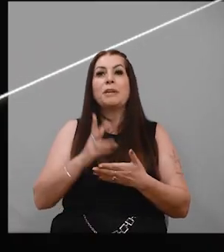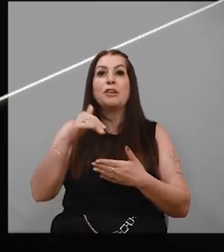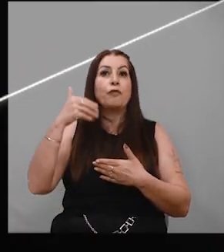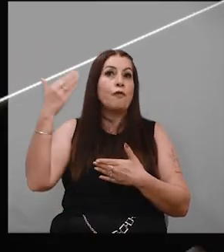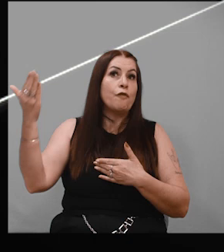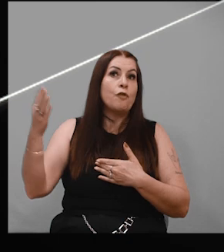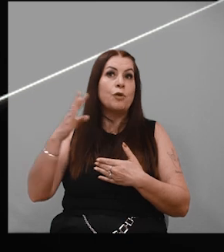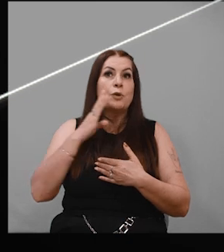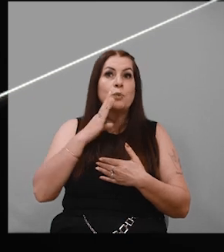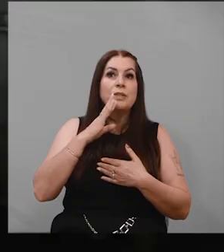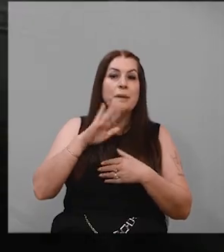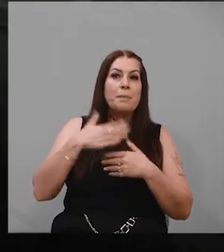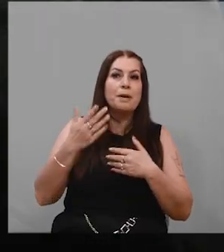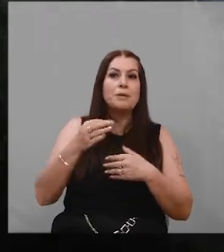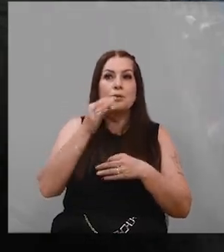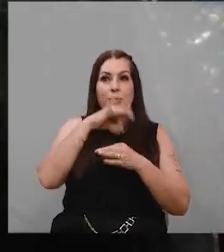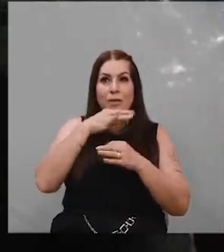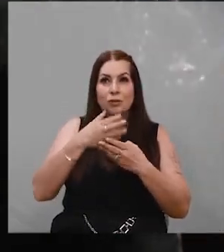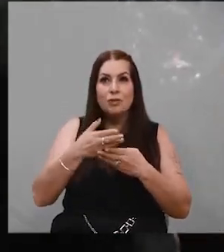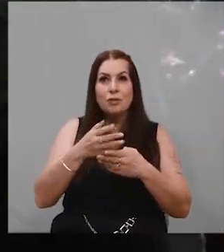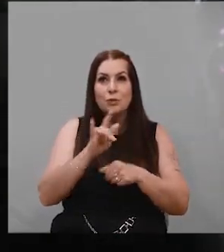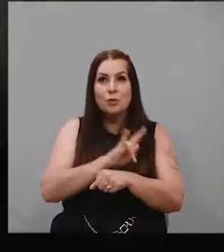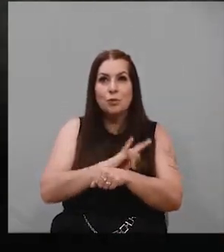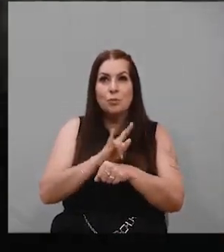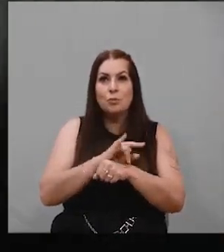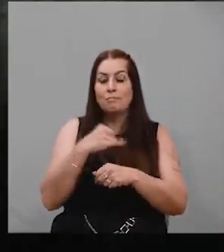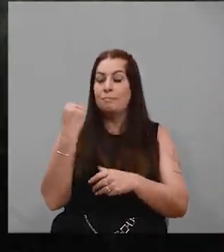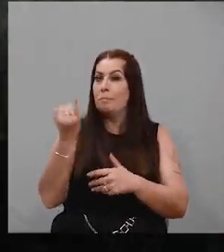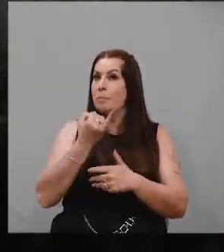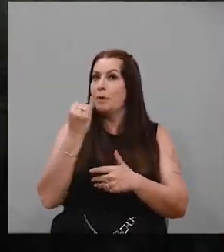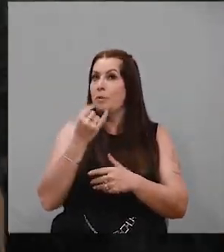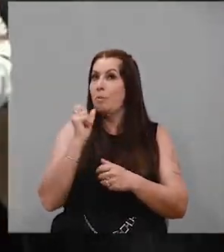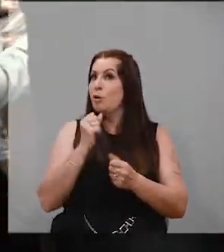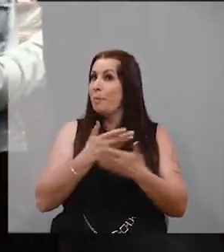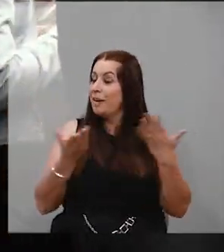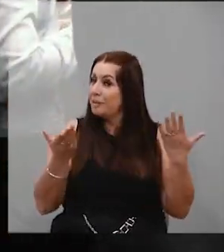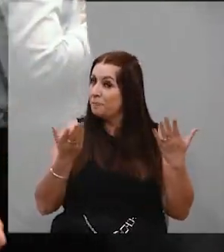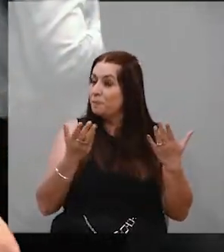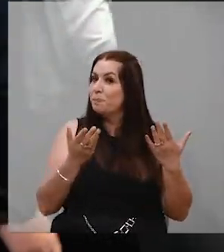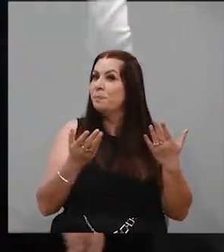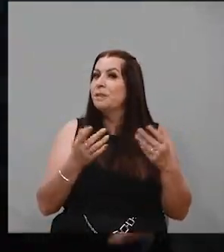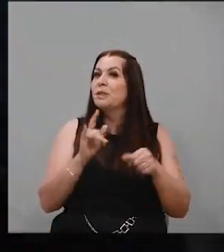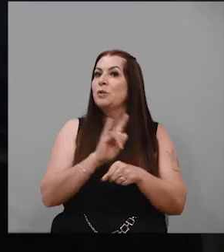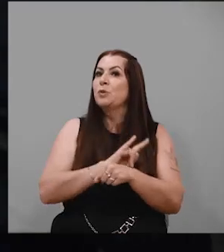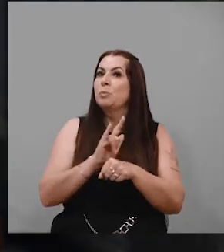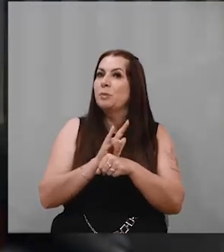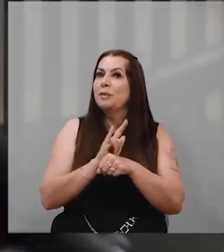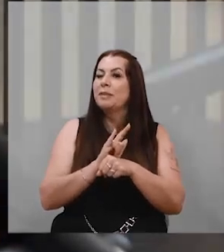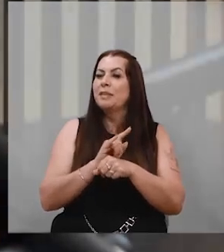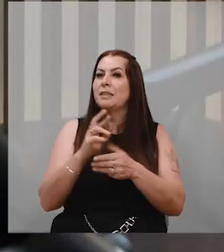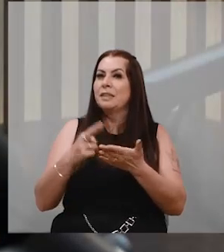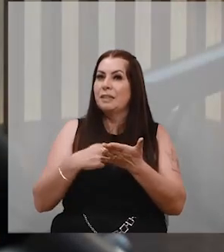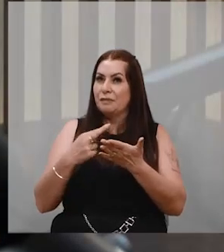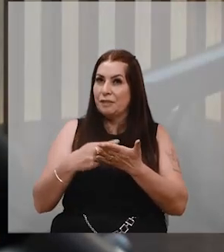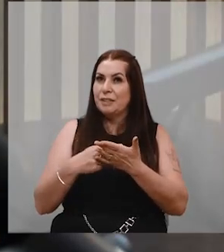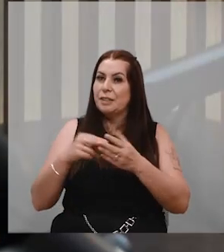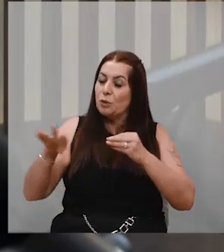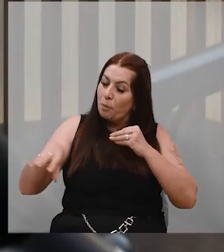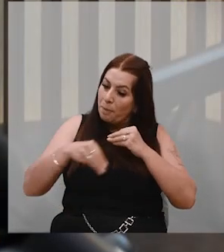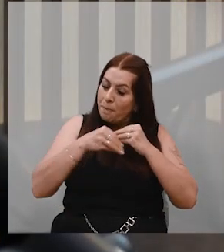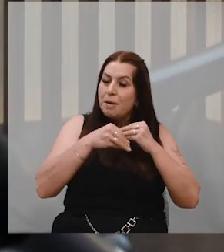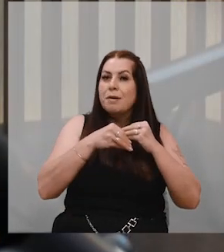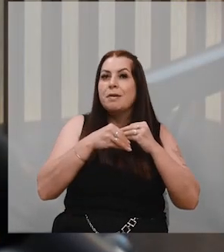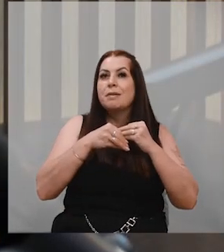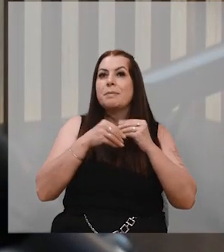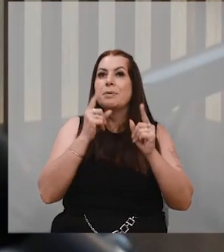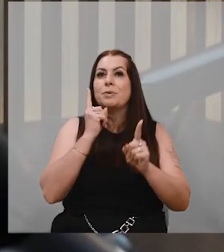é de fora e quer conhecer mais sobre Caxias, o documentário é essencial. Não dá para perder, assim. O documentário e a revista, né? Que um complementa o